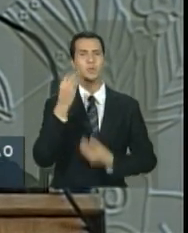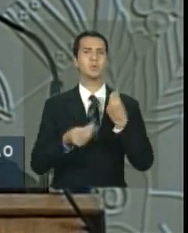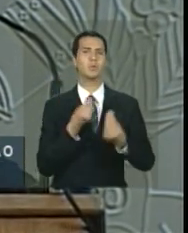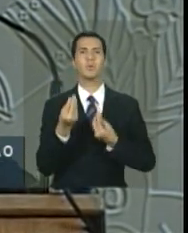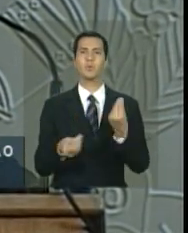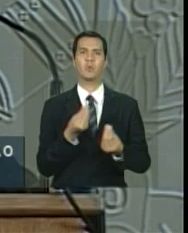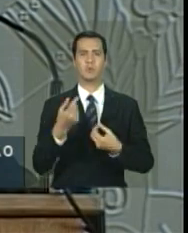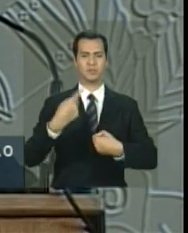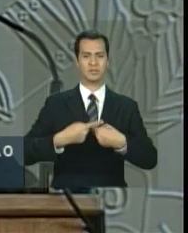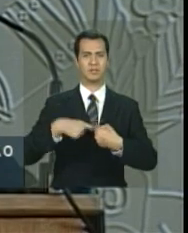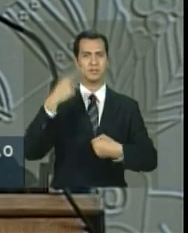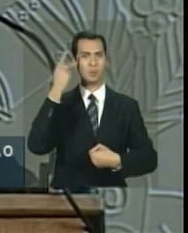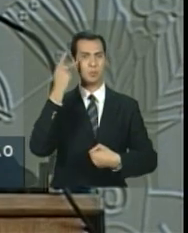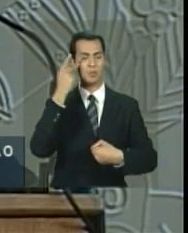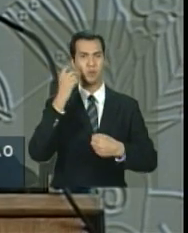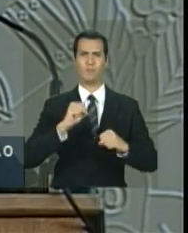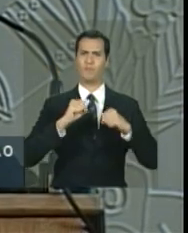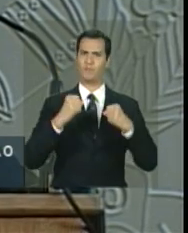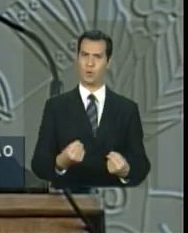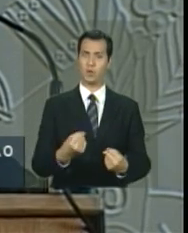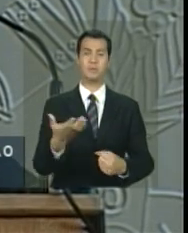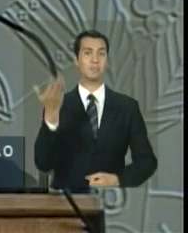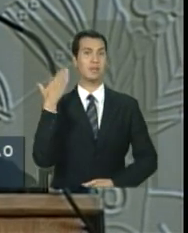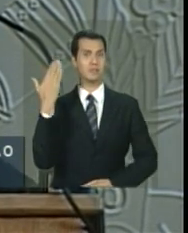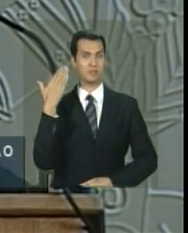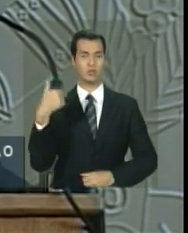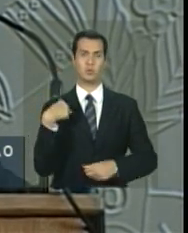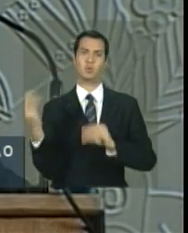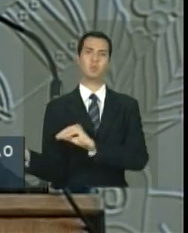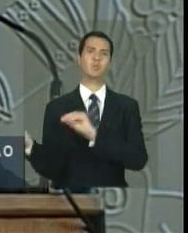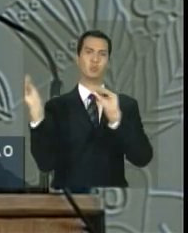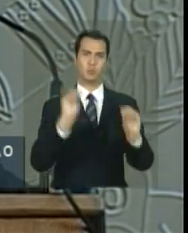cidade. Quando eu cheguei do Rio, presidente Dilma,